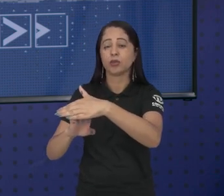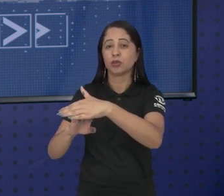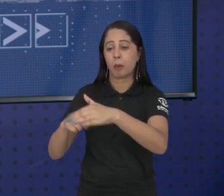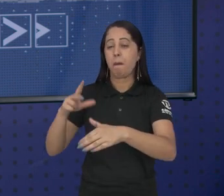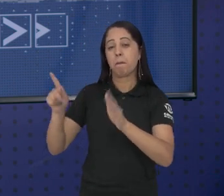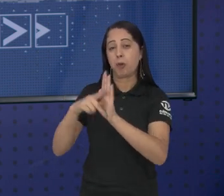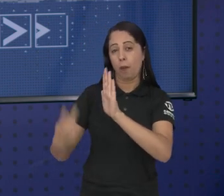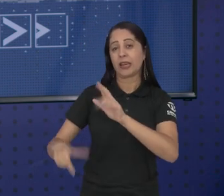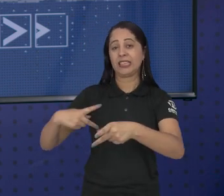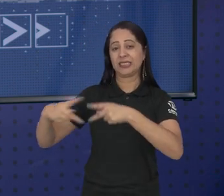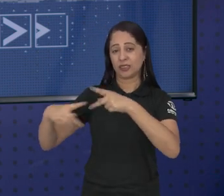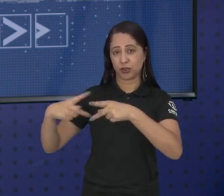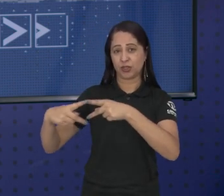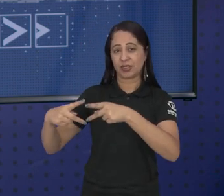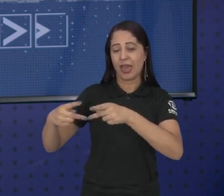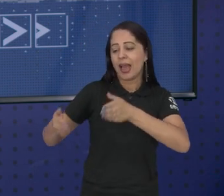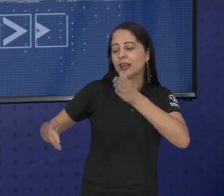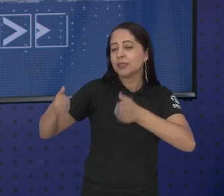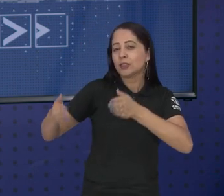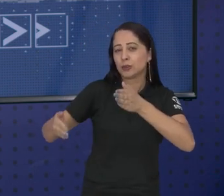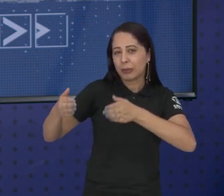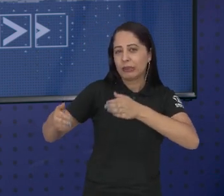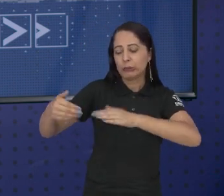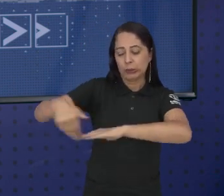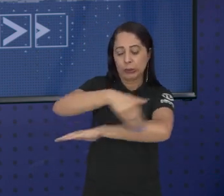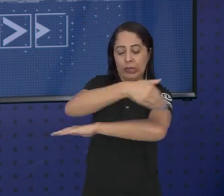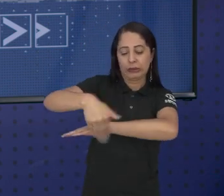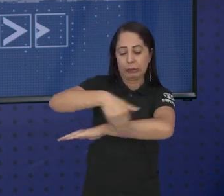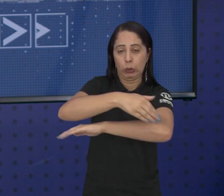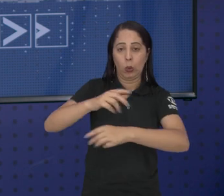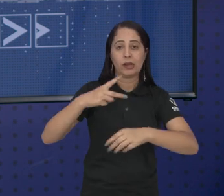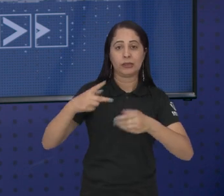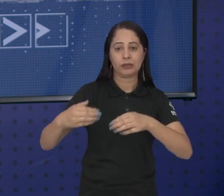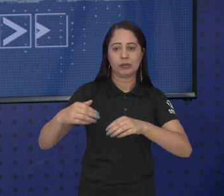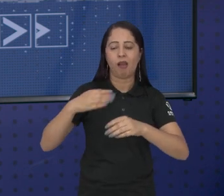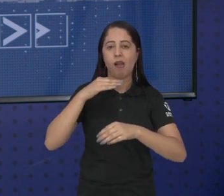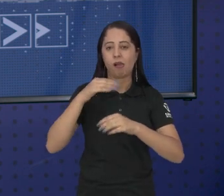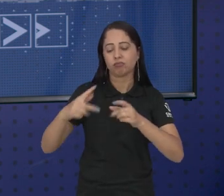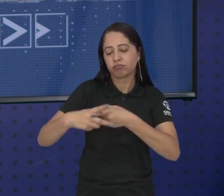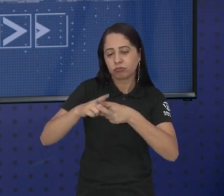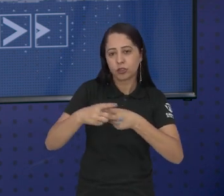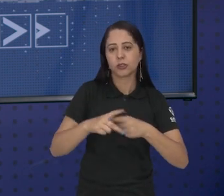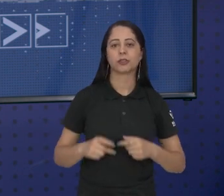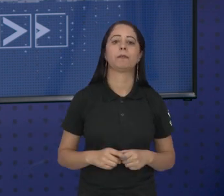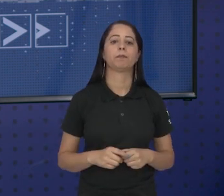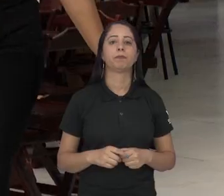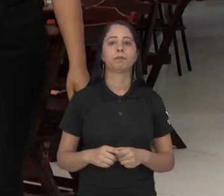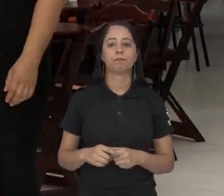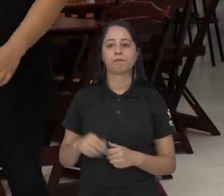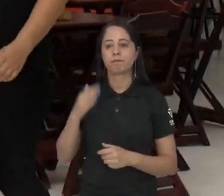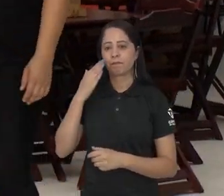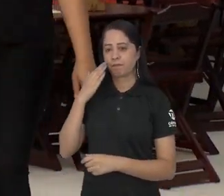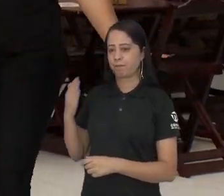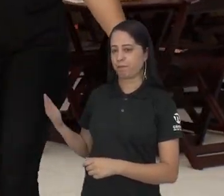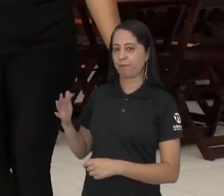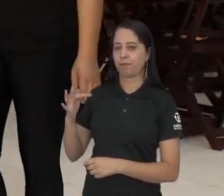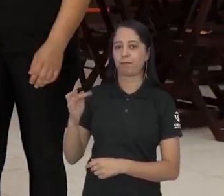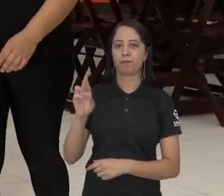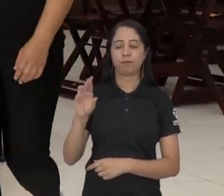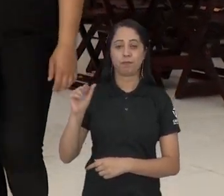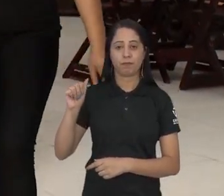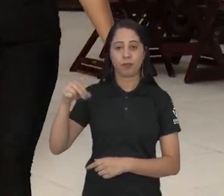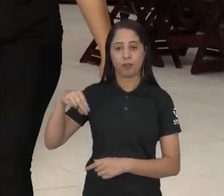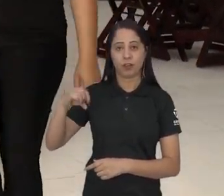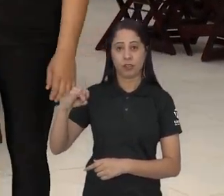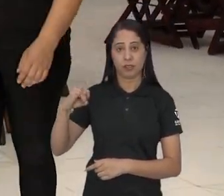por empresários e Comerciantes da região central de São José durante as obras de revitalização a Franciele a